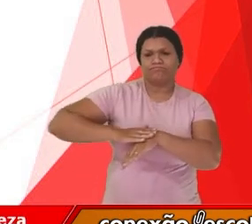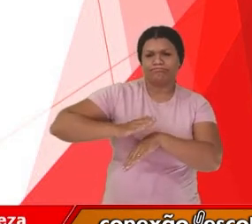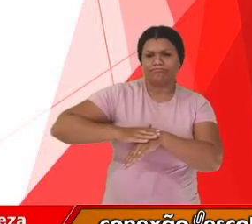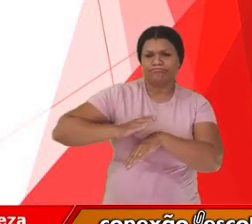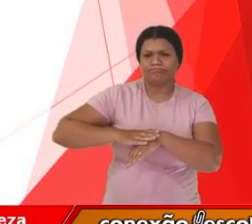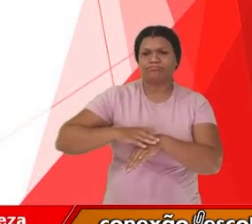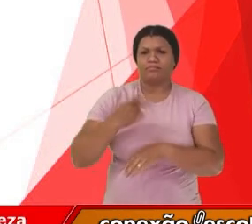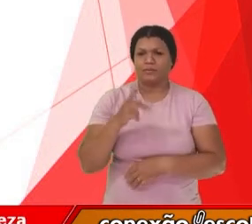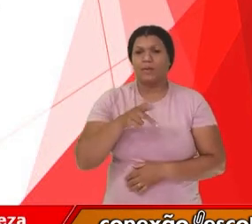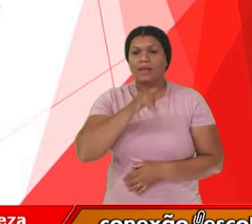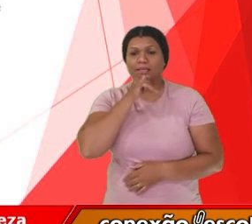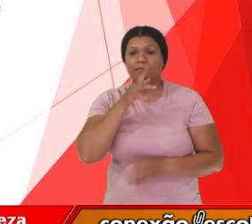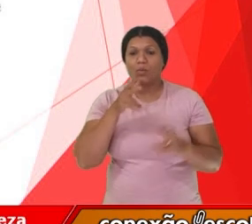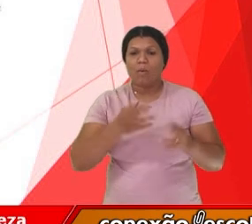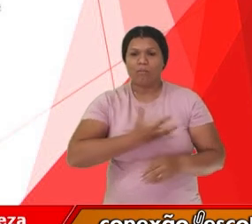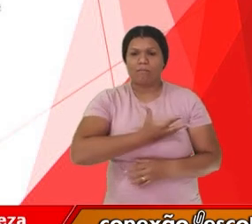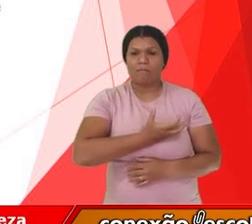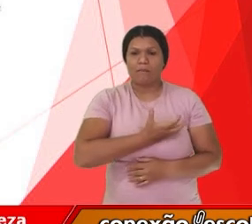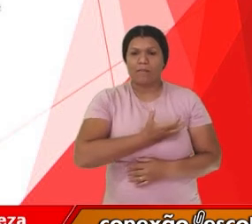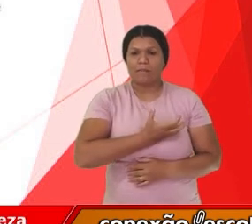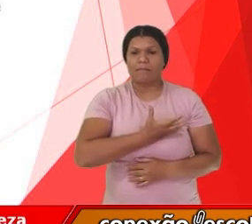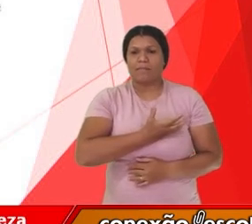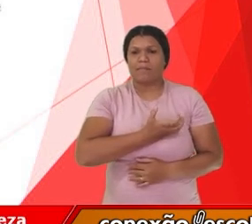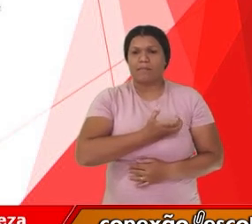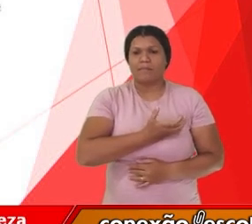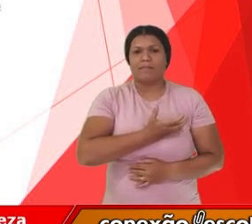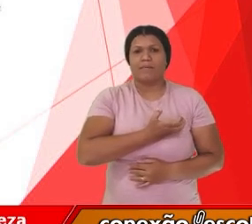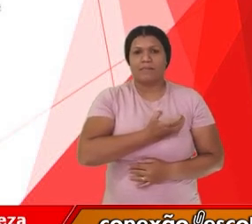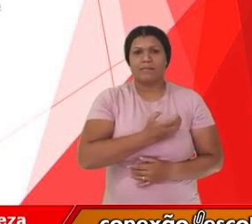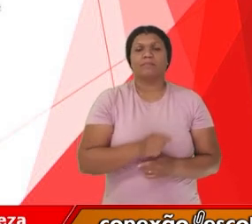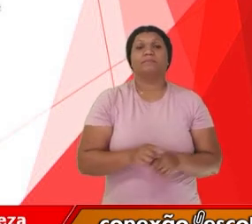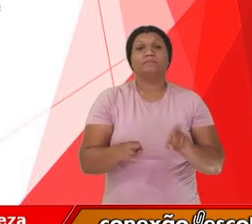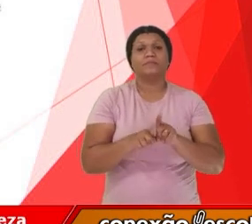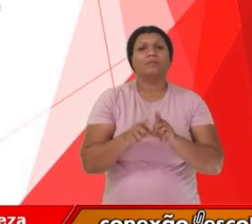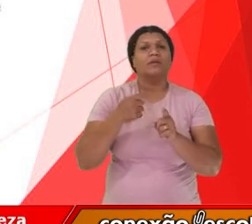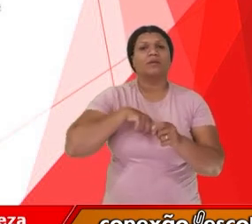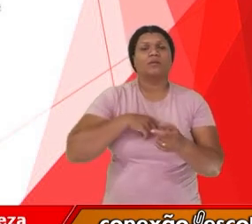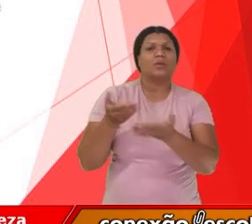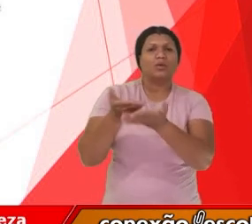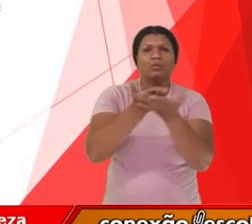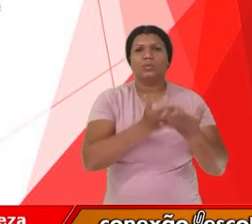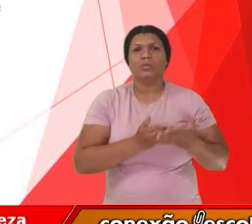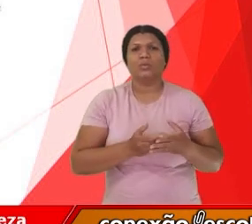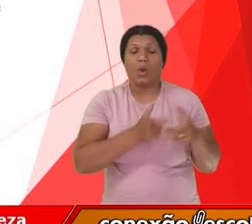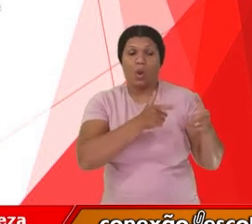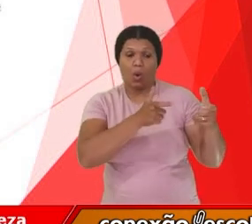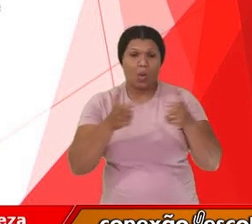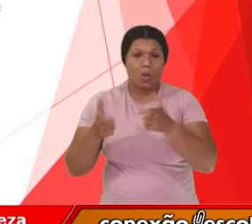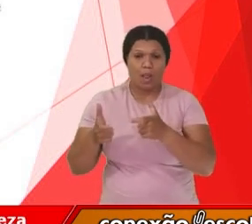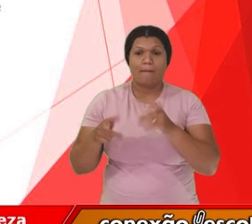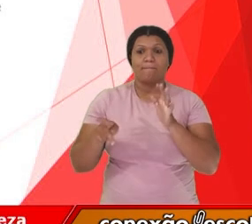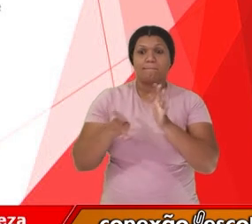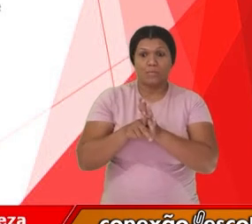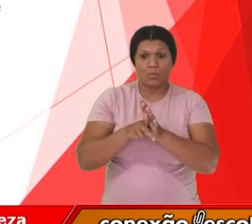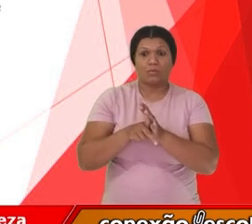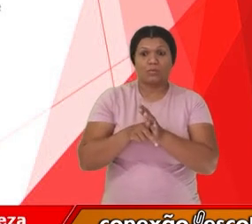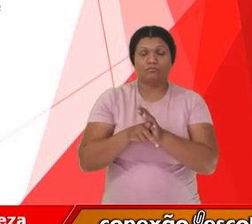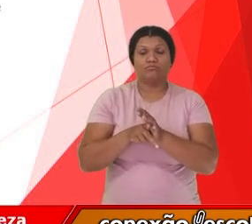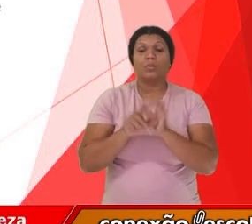do coração, por exemplo. Estudamos também uma região do nosso sistema chamada medula